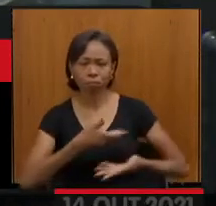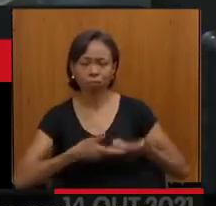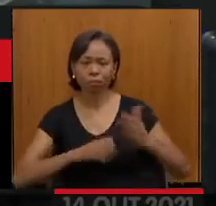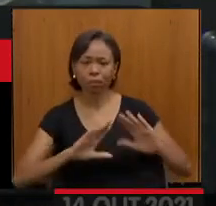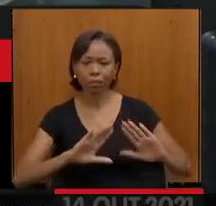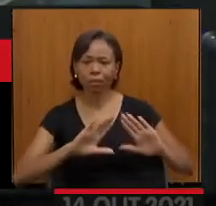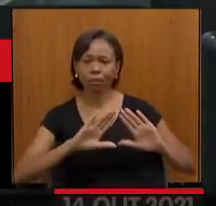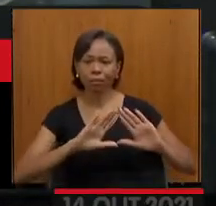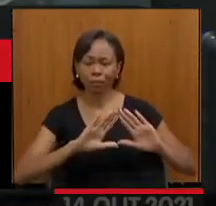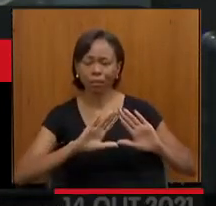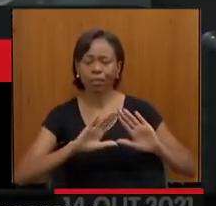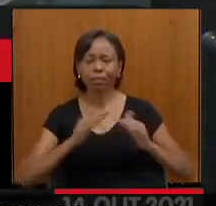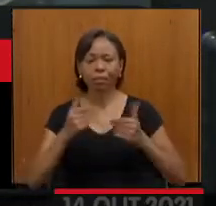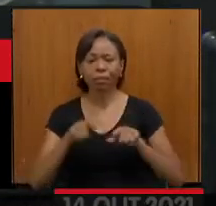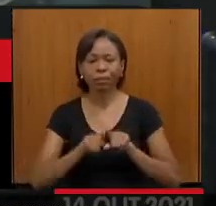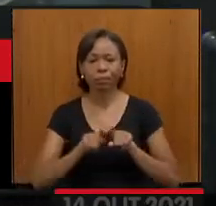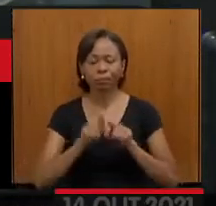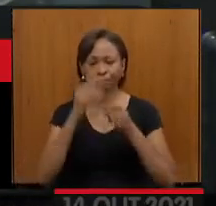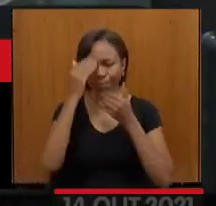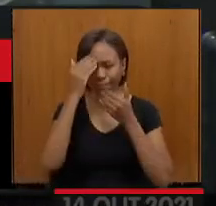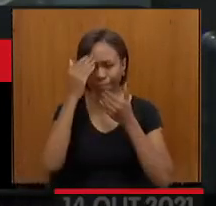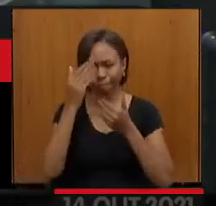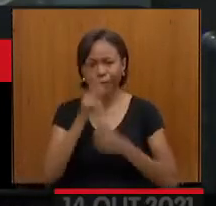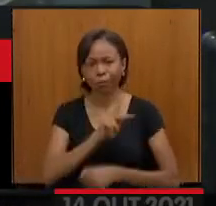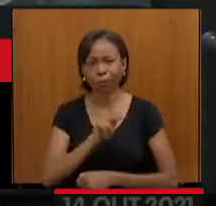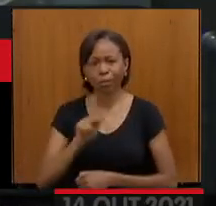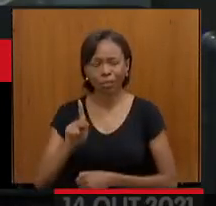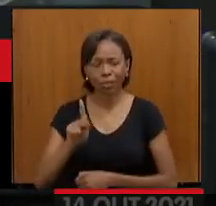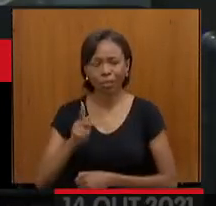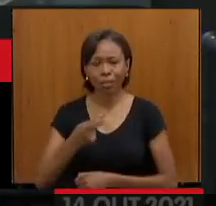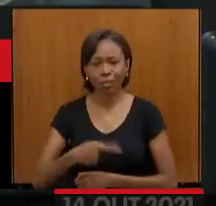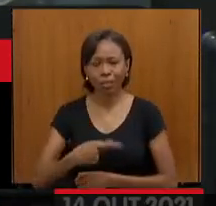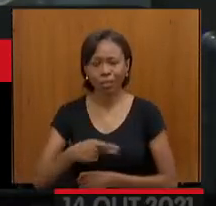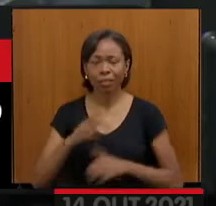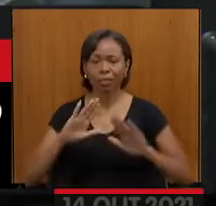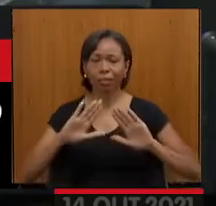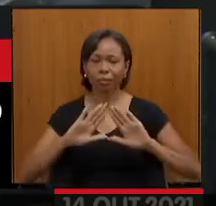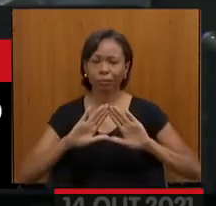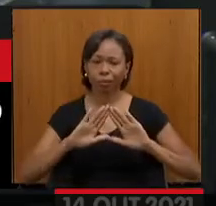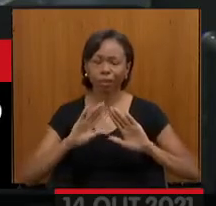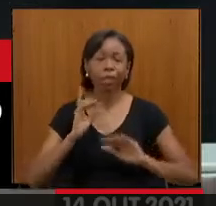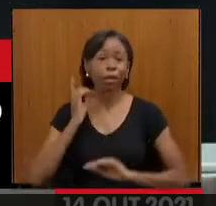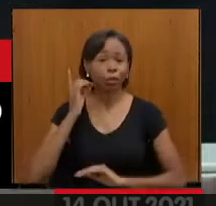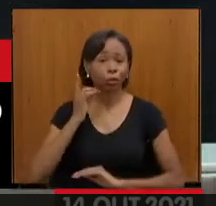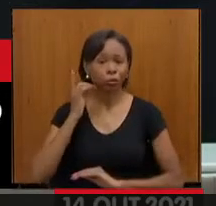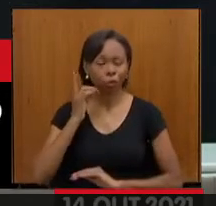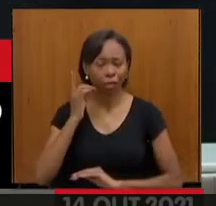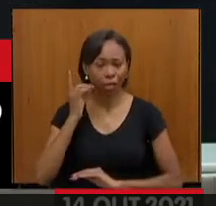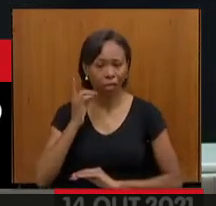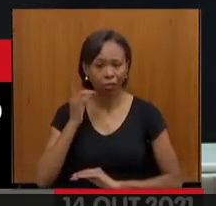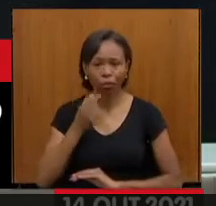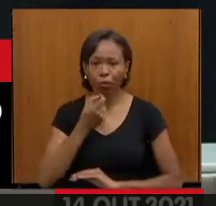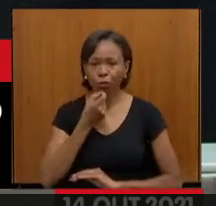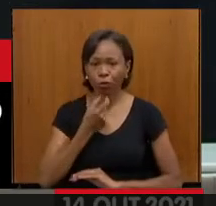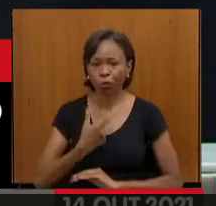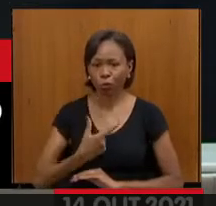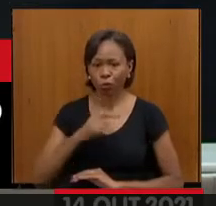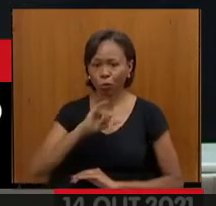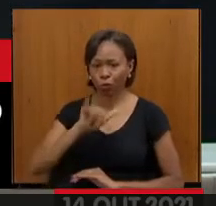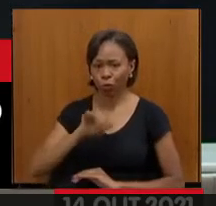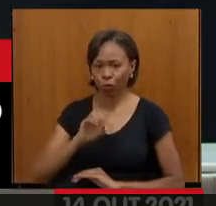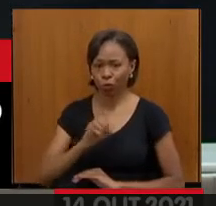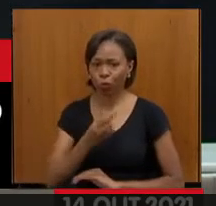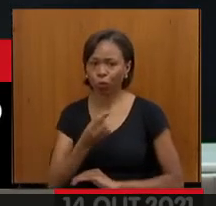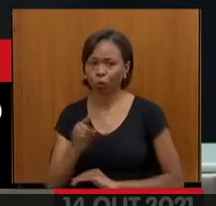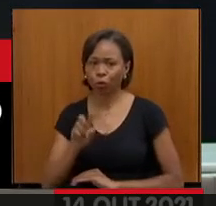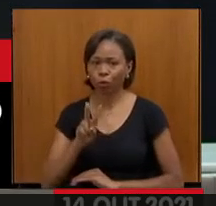Gerais. Quero agradecer ao presidente da Assembleia e ao deputado João Vitor Xavier